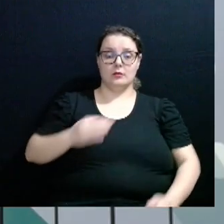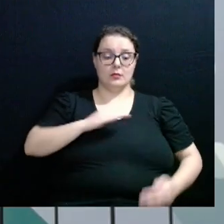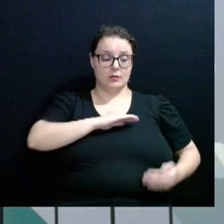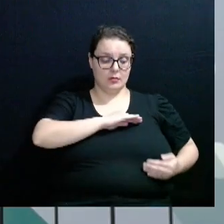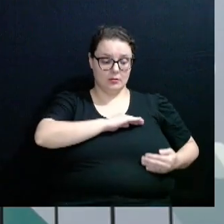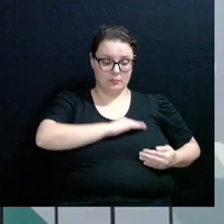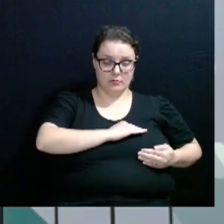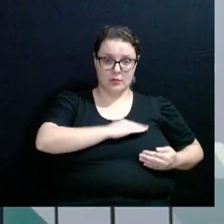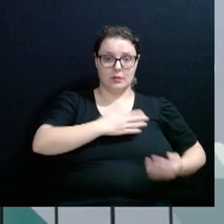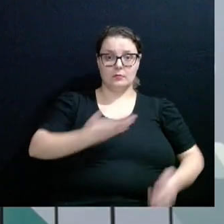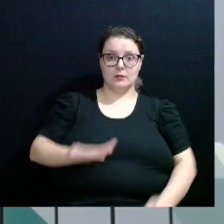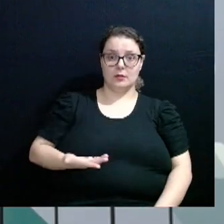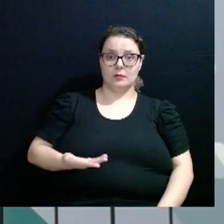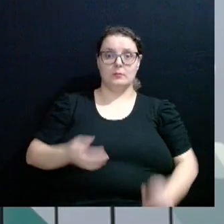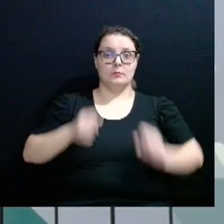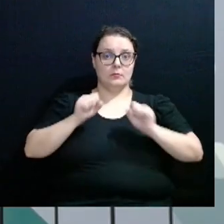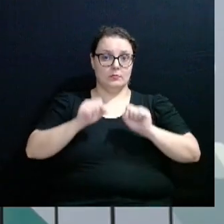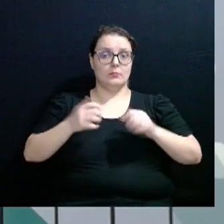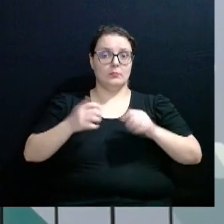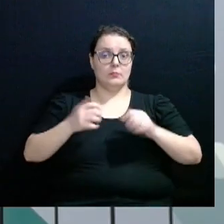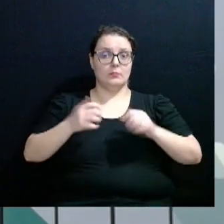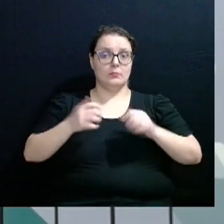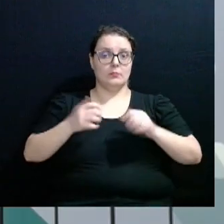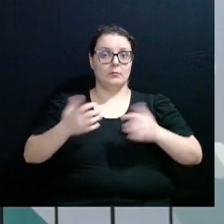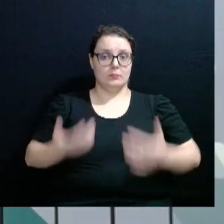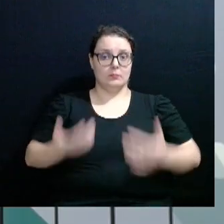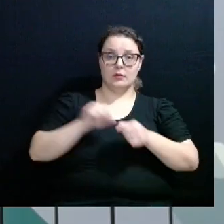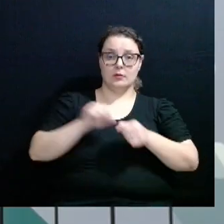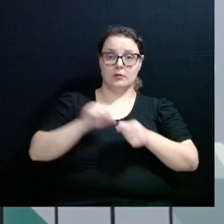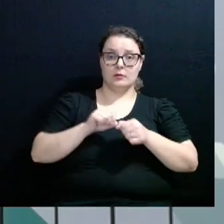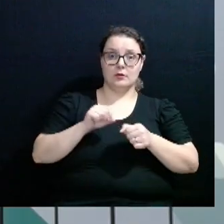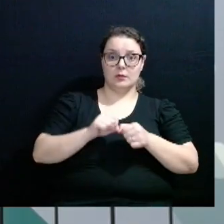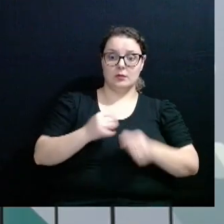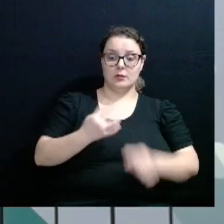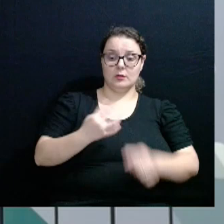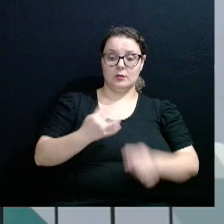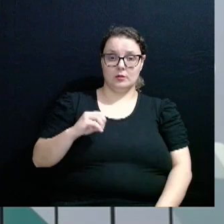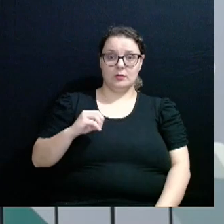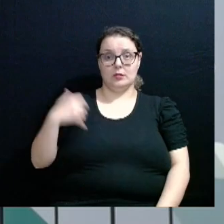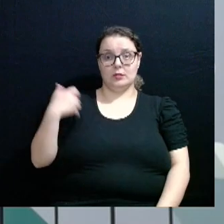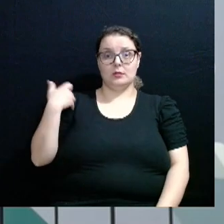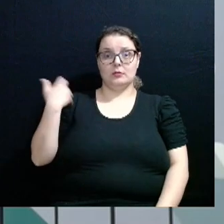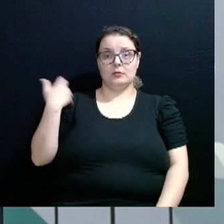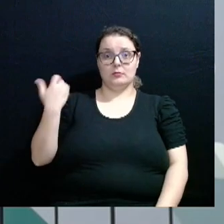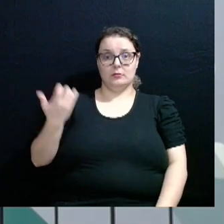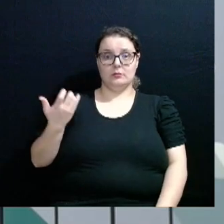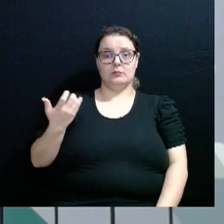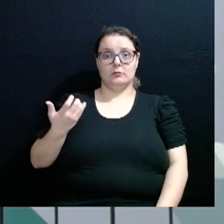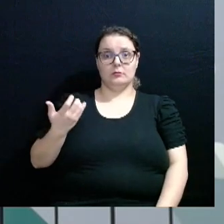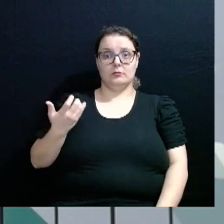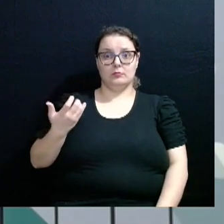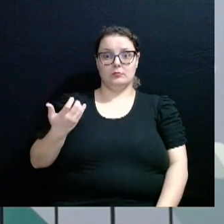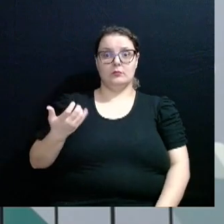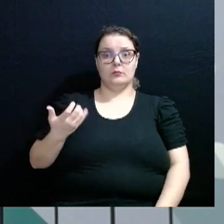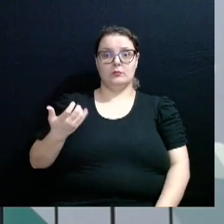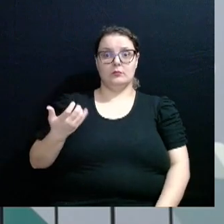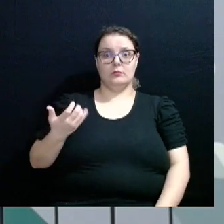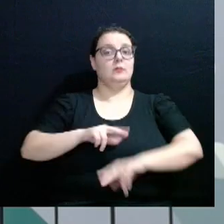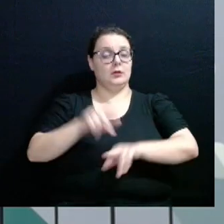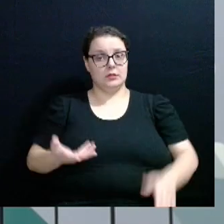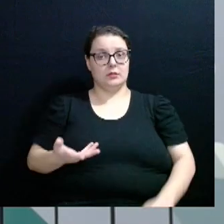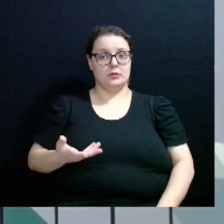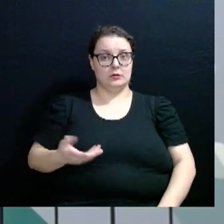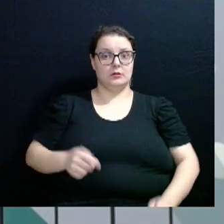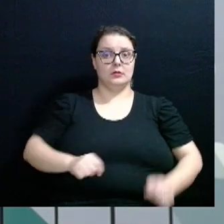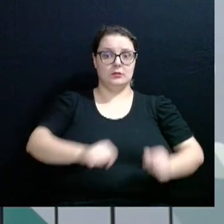Ela poder ser realizada a partir dos 40 anos, acredito que muita gente vai se beneficiar